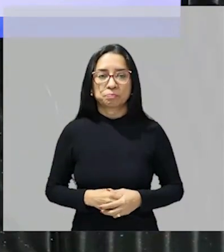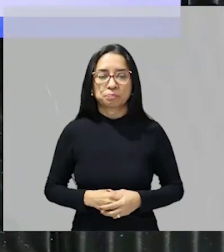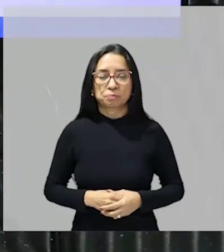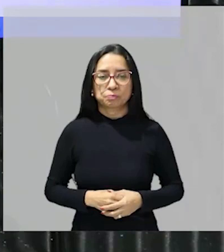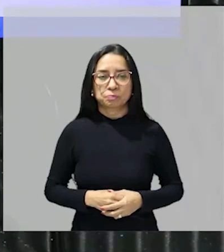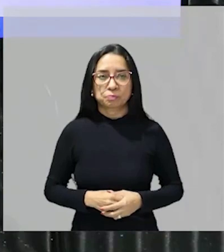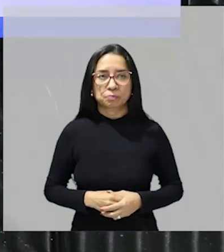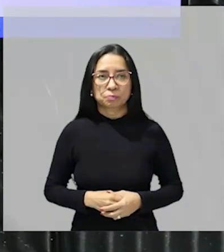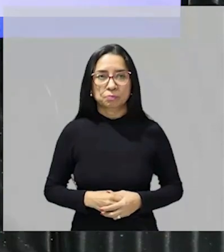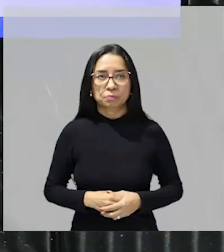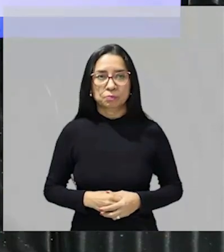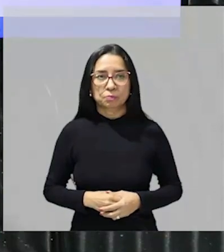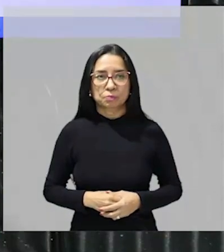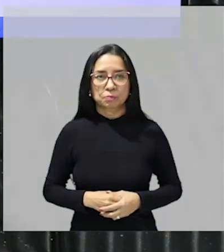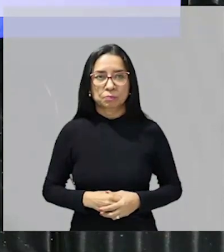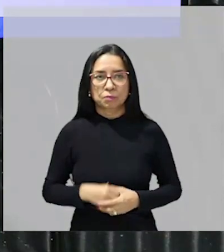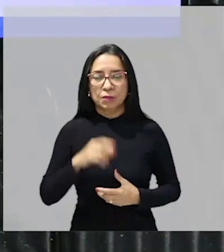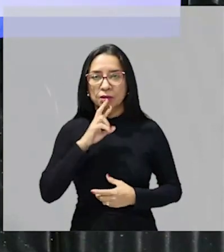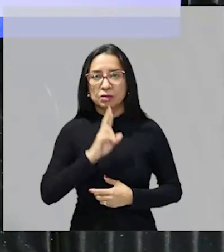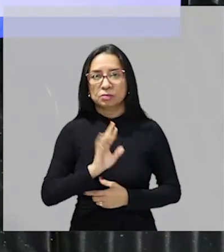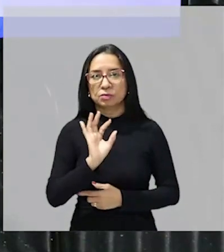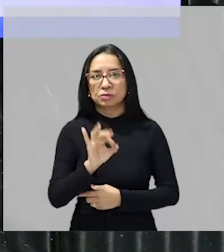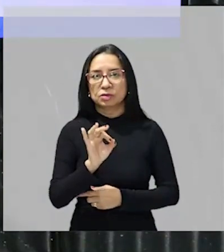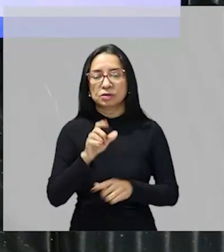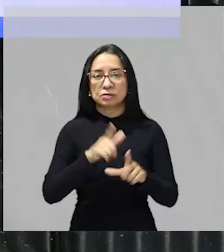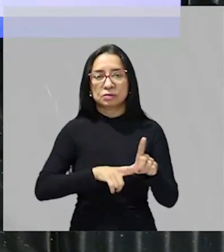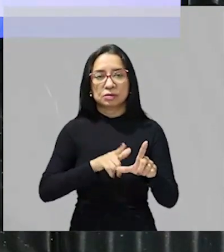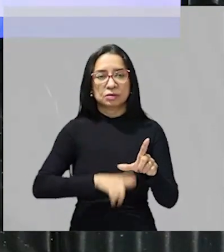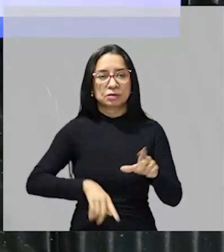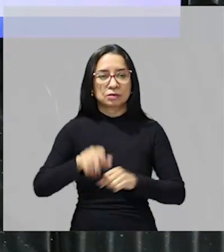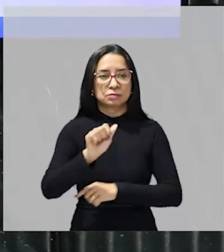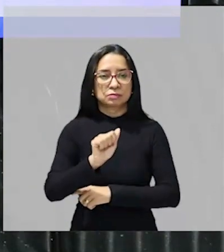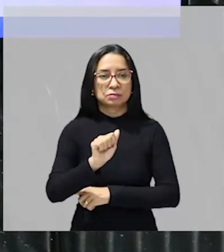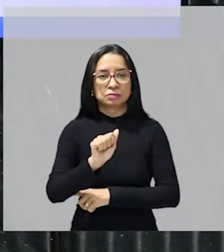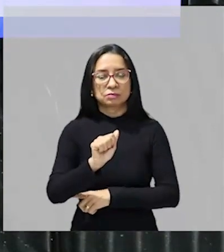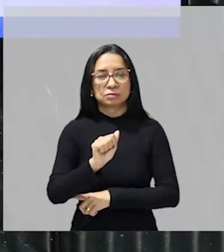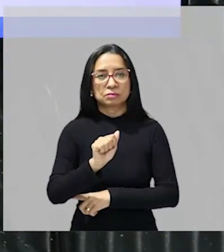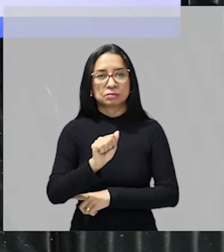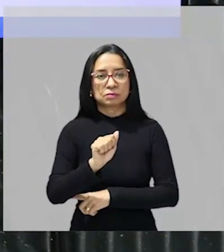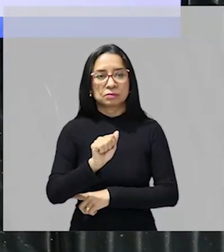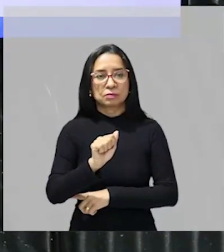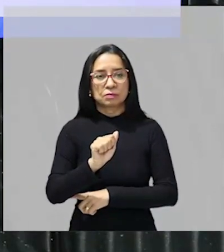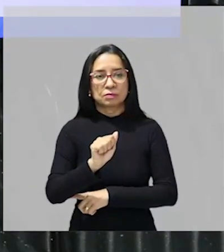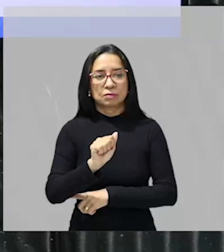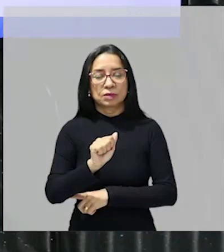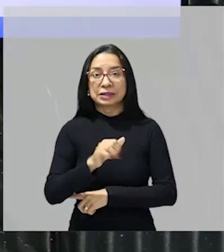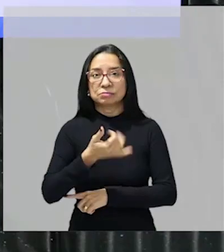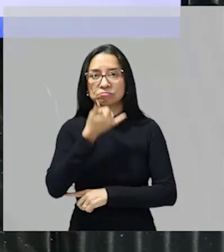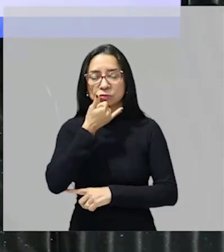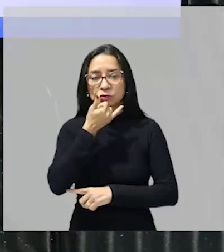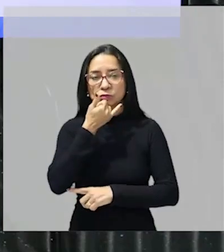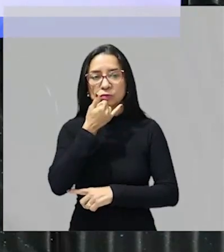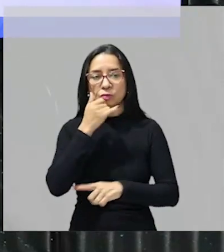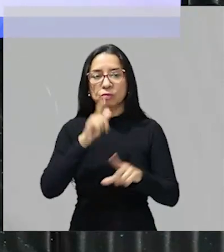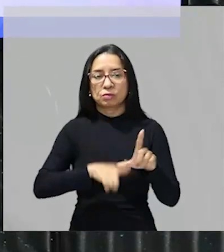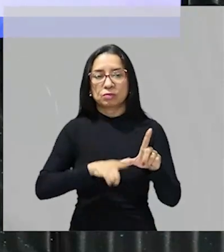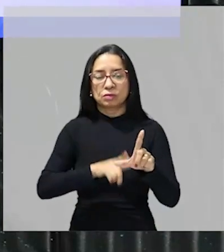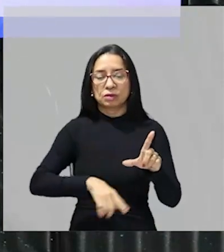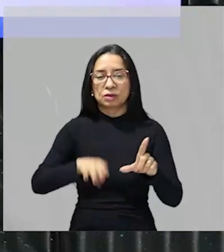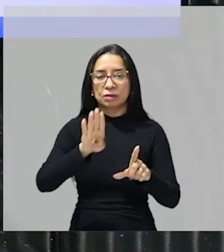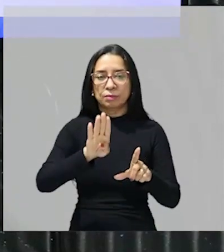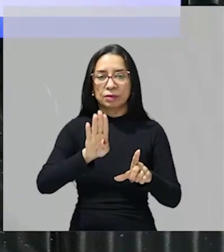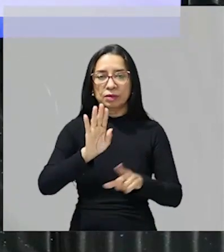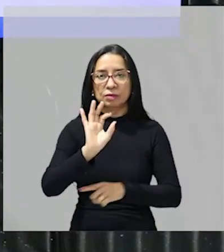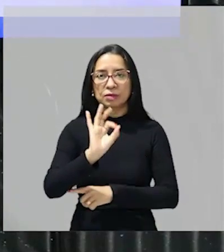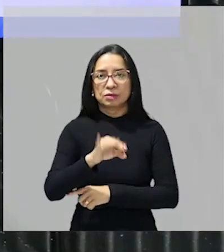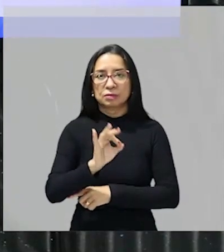Então, a alternativa correta é a alternativa A, provocá-los alternativa B, perdão, dar voz ao